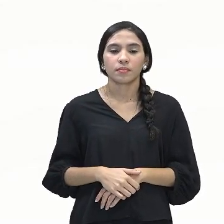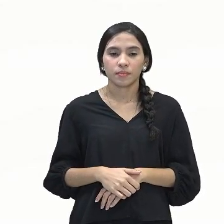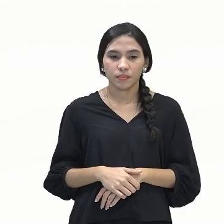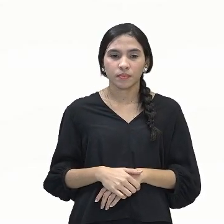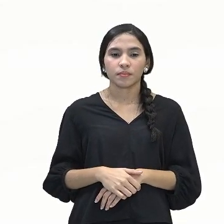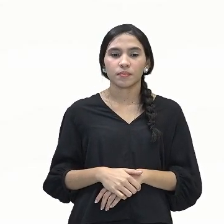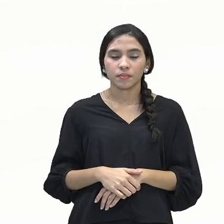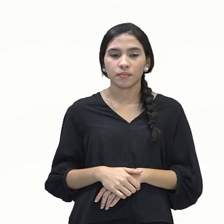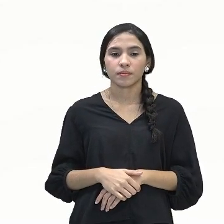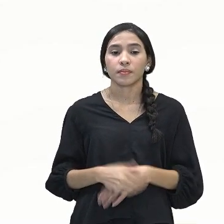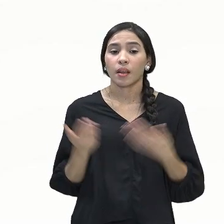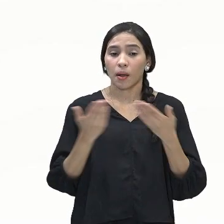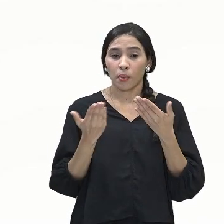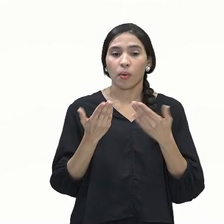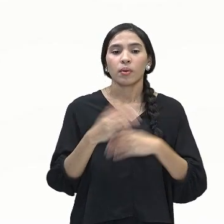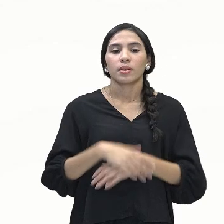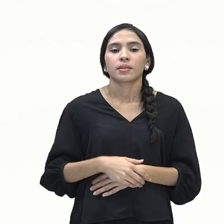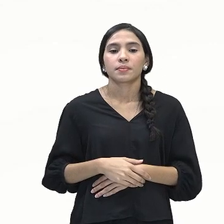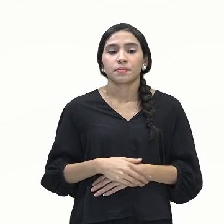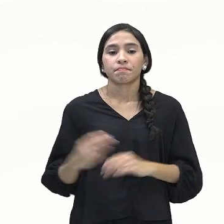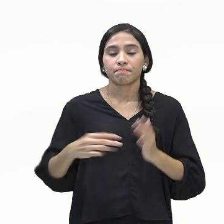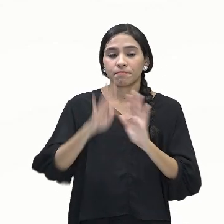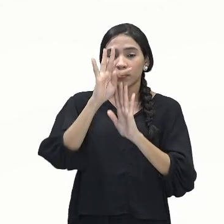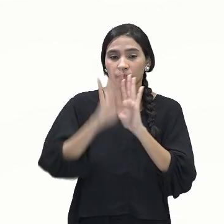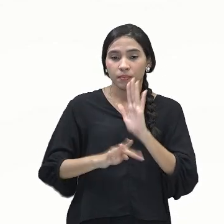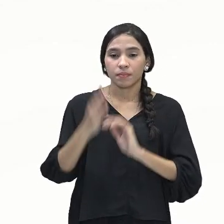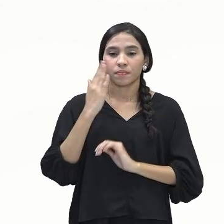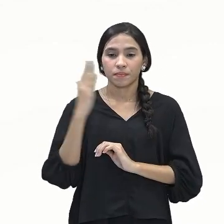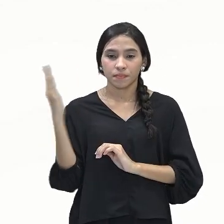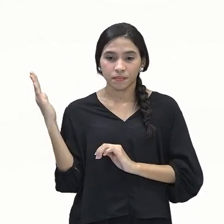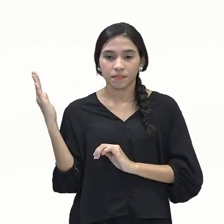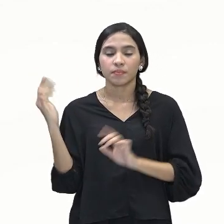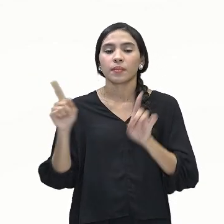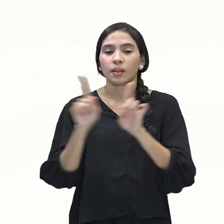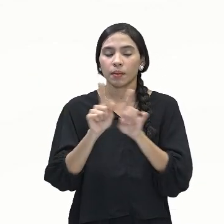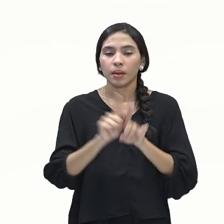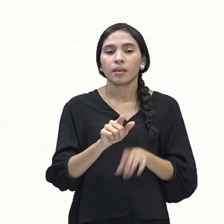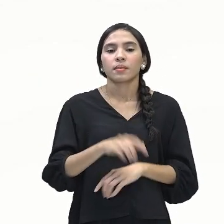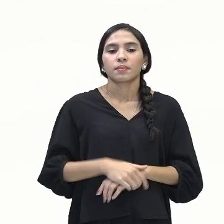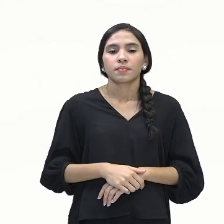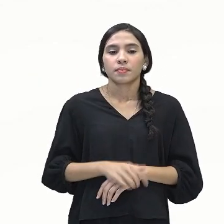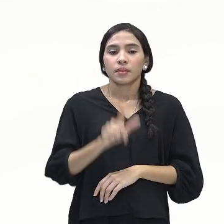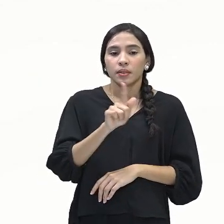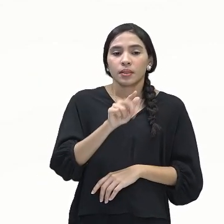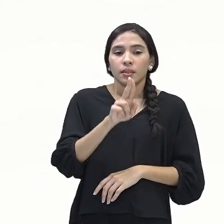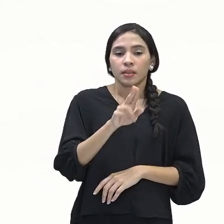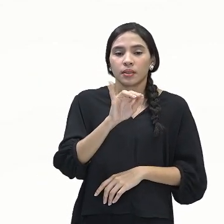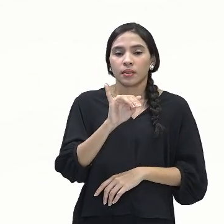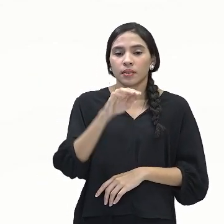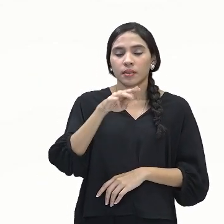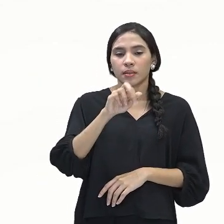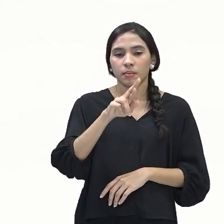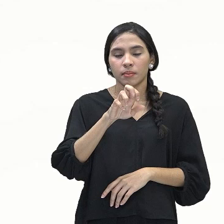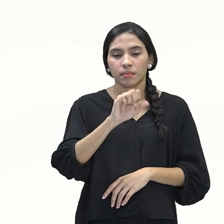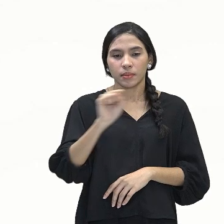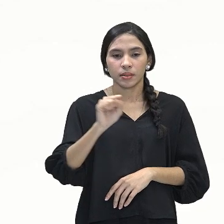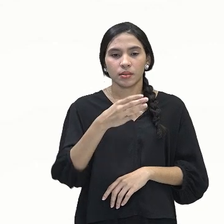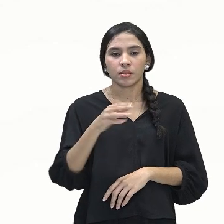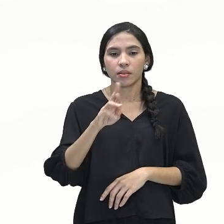certinho? Então, agora, olha só, esse texto aqui também é de Guimarães Rosa, O Burrinho